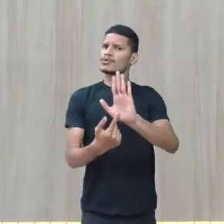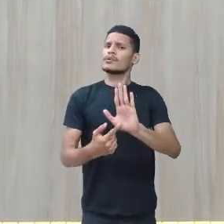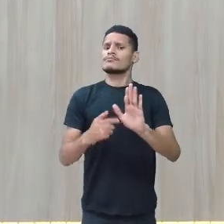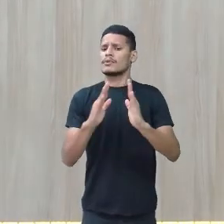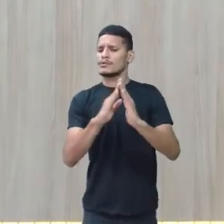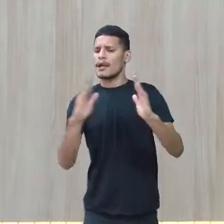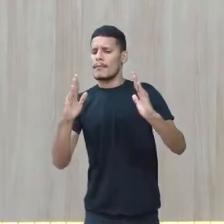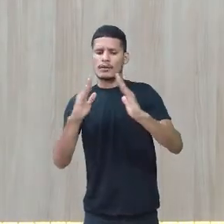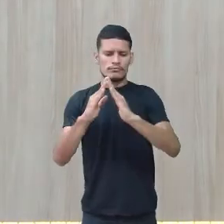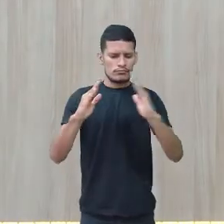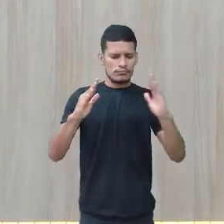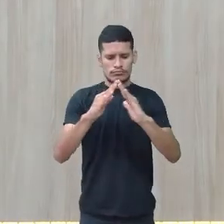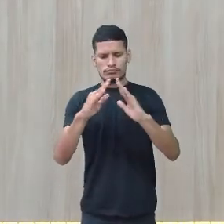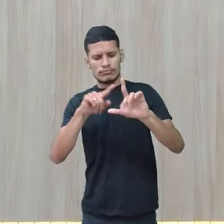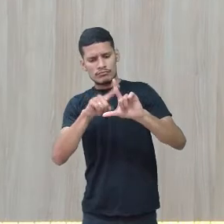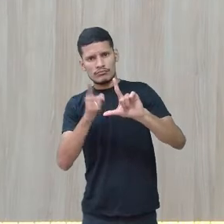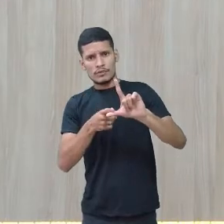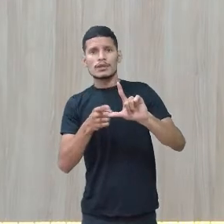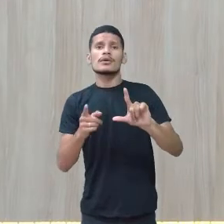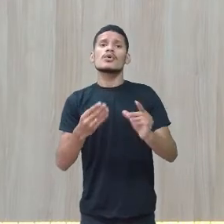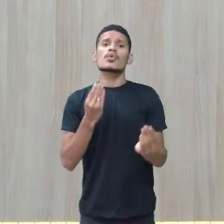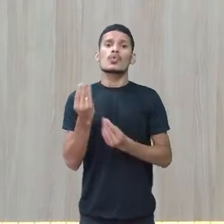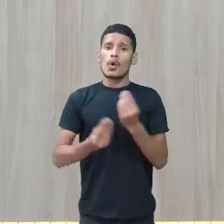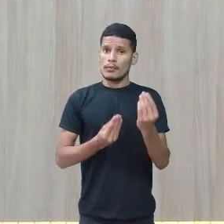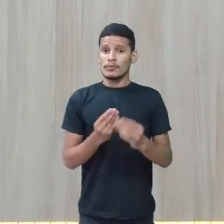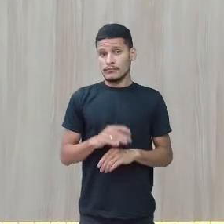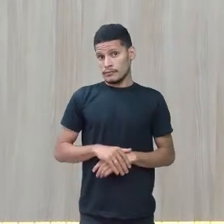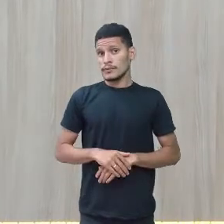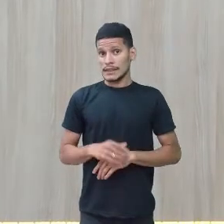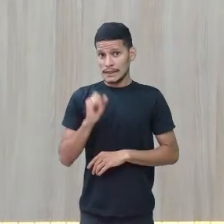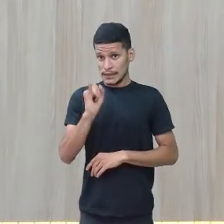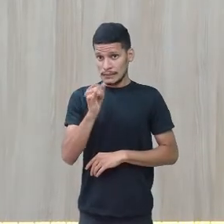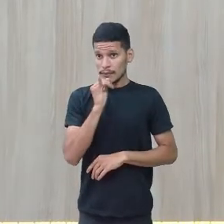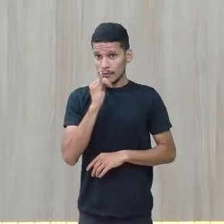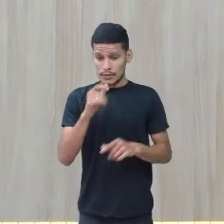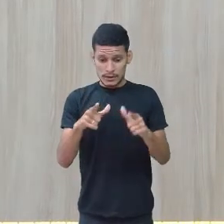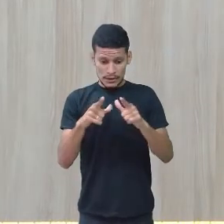lado com o tamanho do ângulo. Então, se eu tenho uma abertura muito